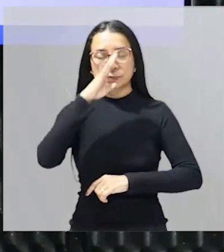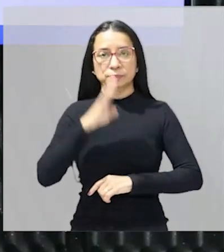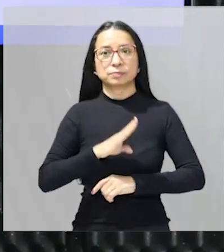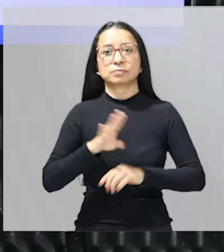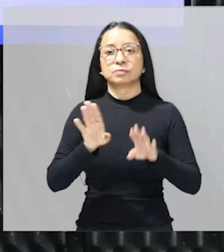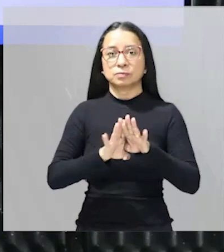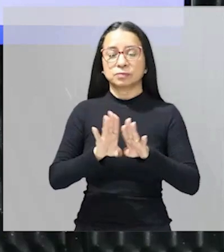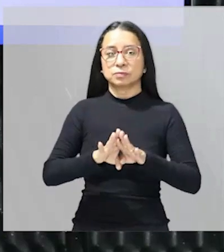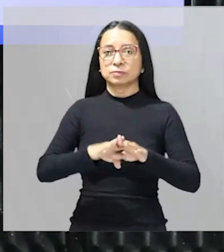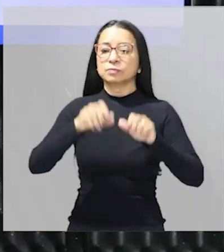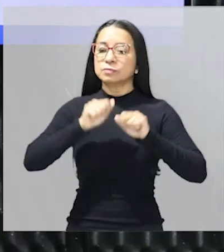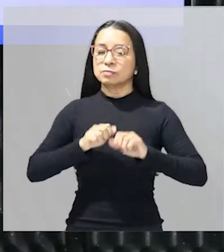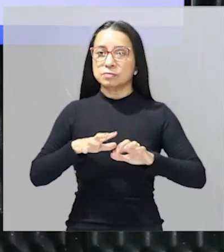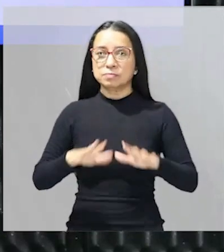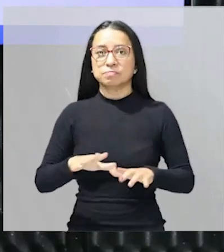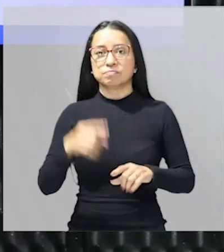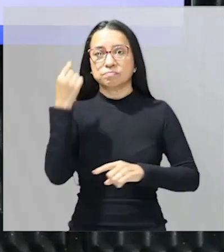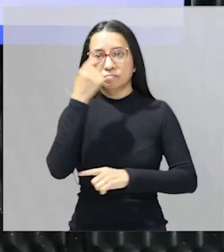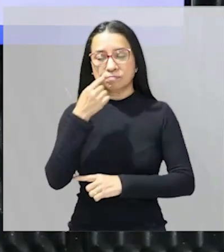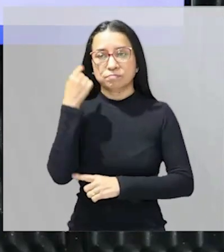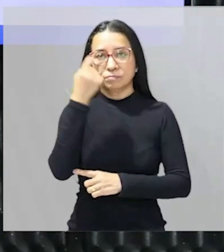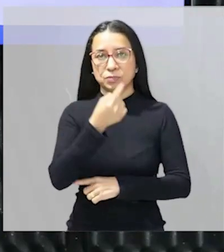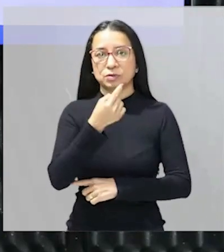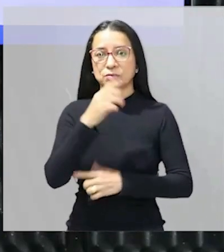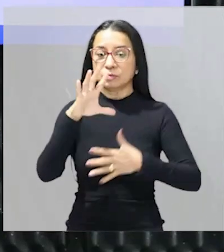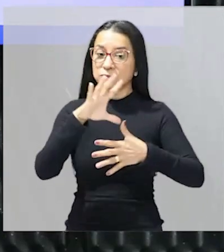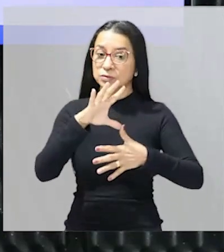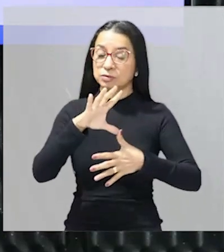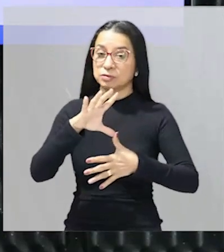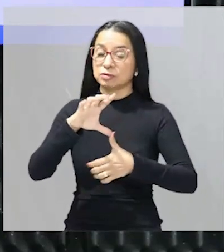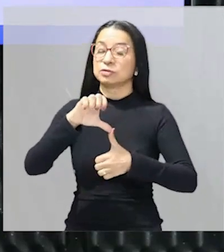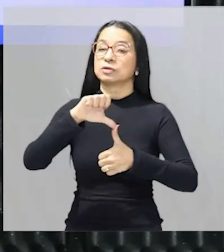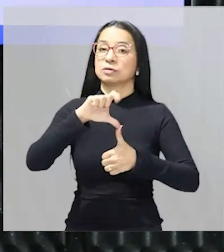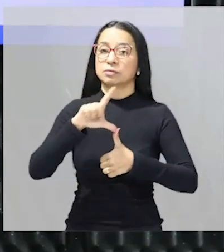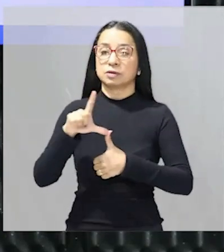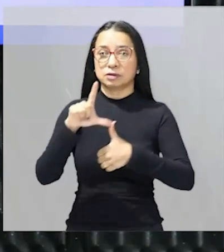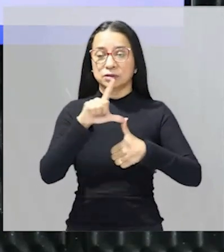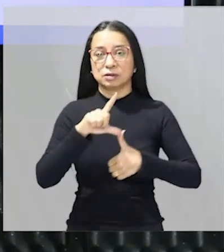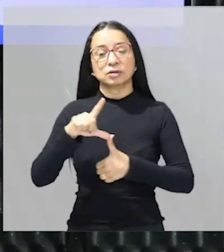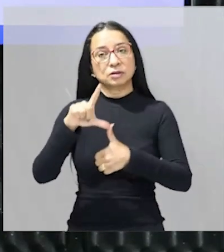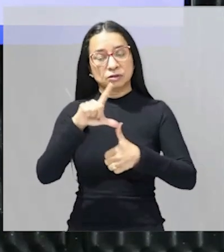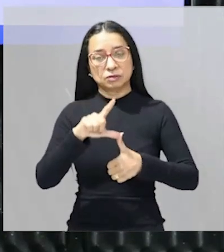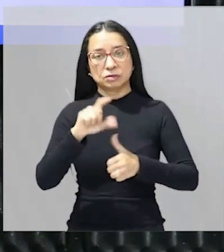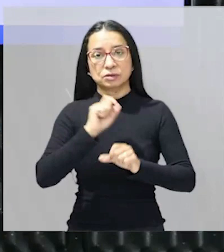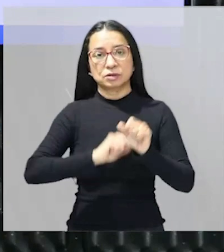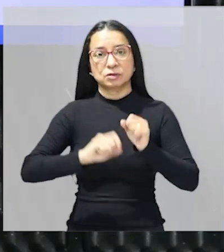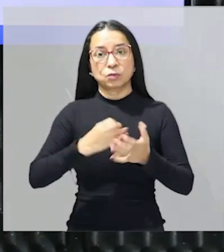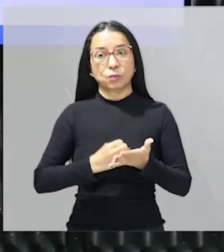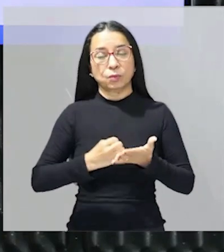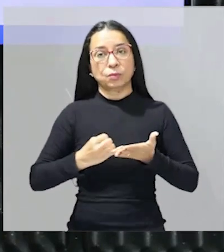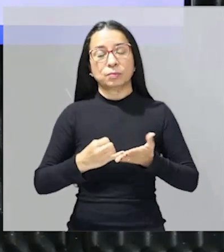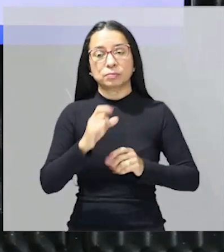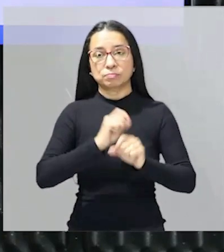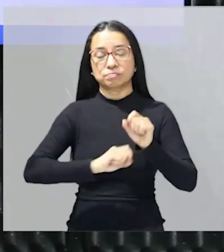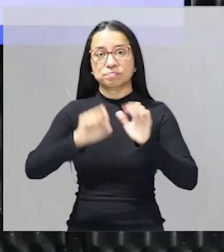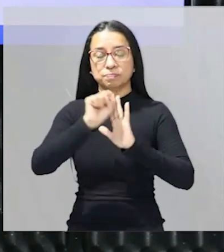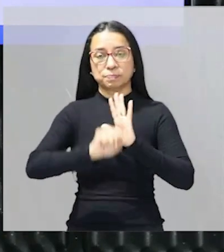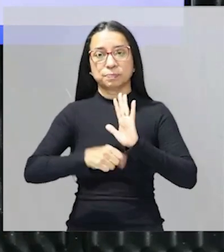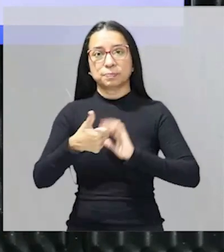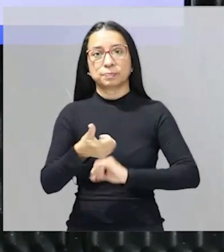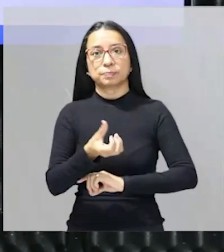e a colonização espanhola na América Latina, que vai se dar aqui principalmente no comecinho do século